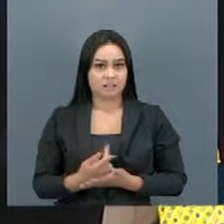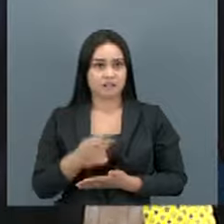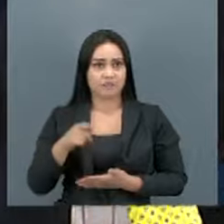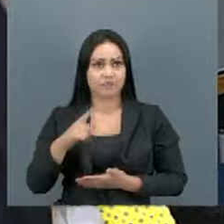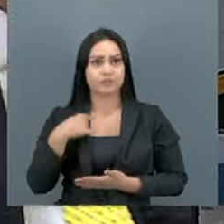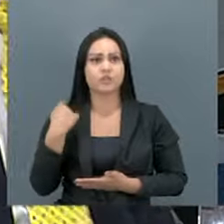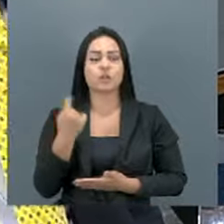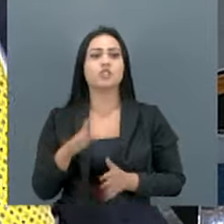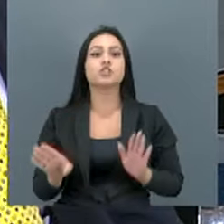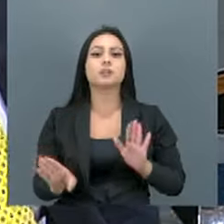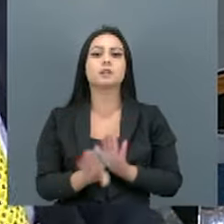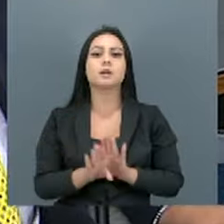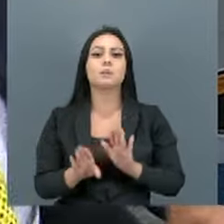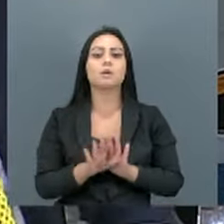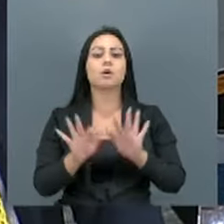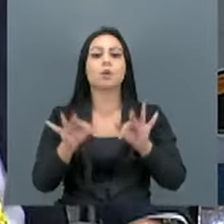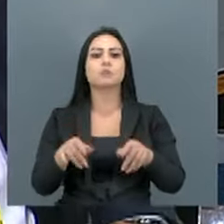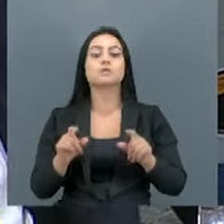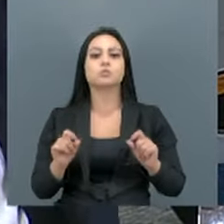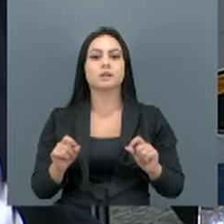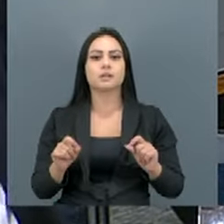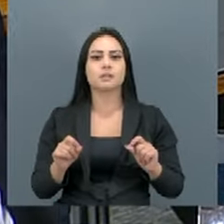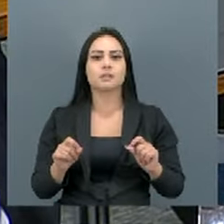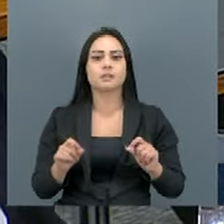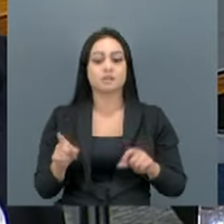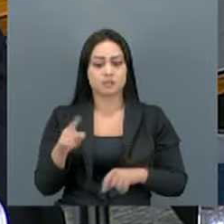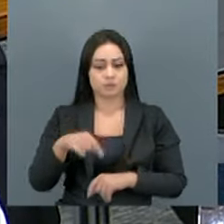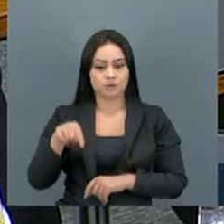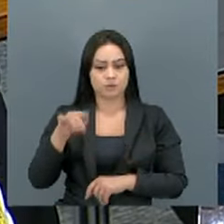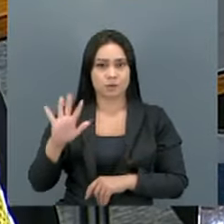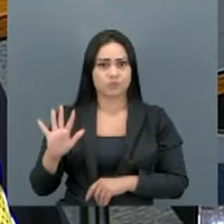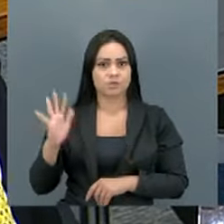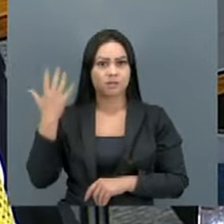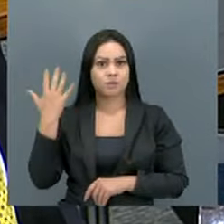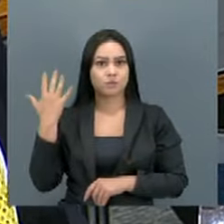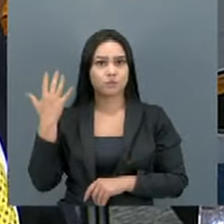nós chegamos à conclusão que isso está acontecendo